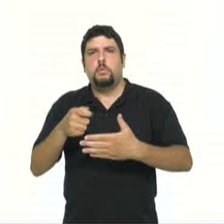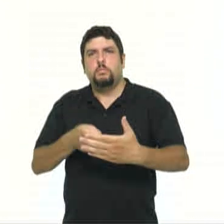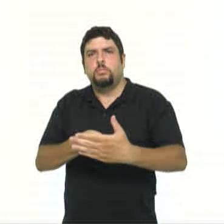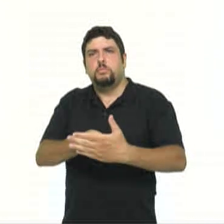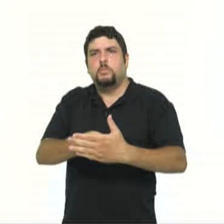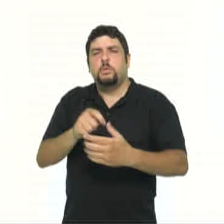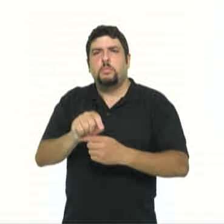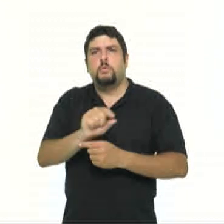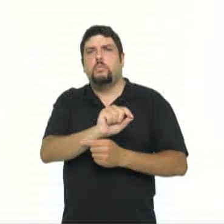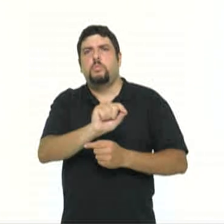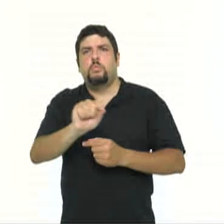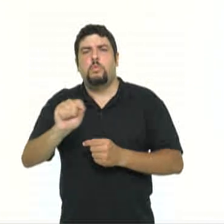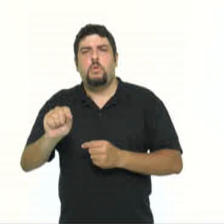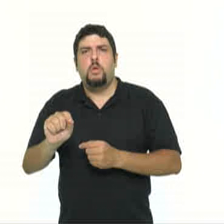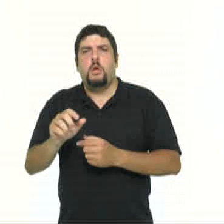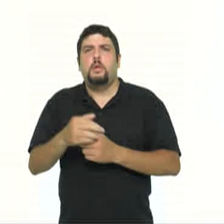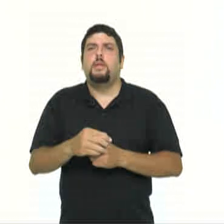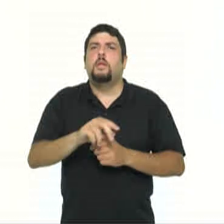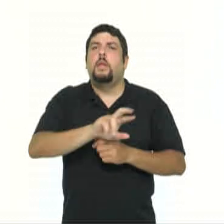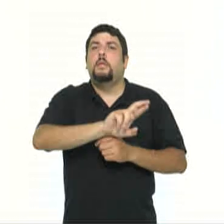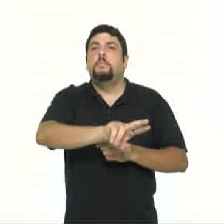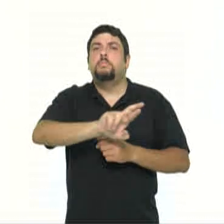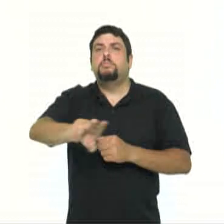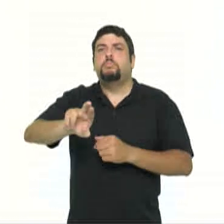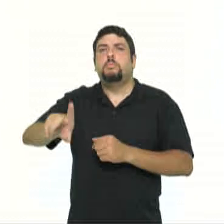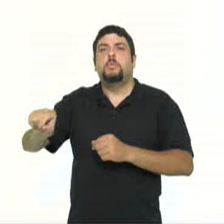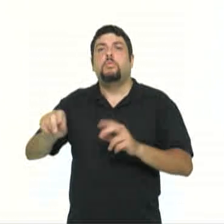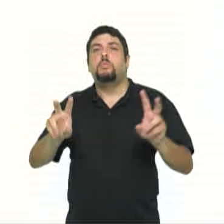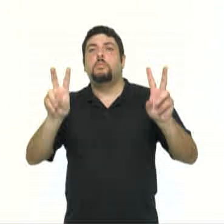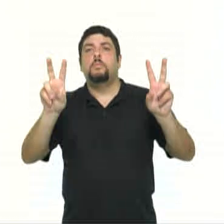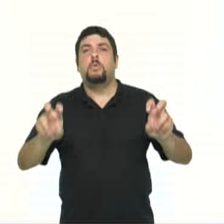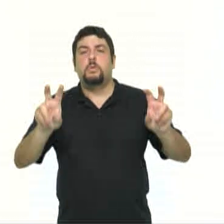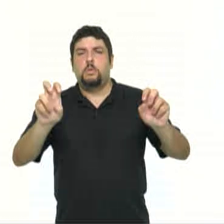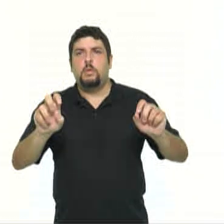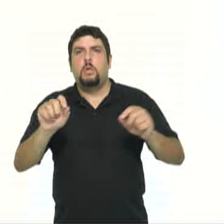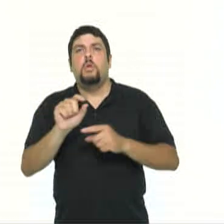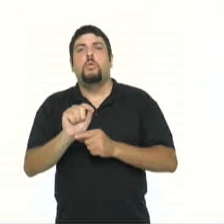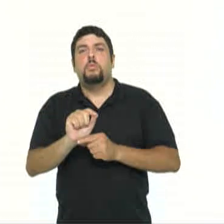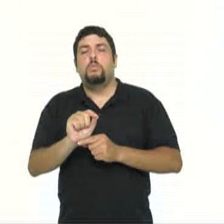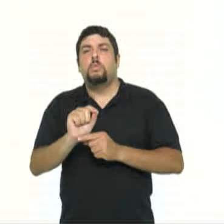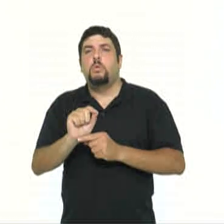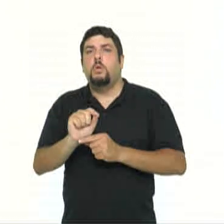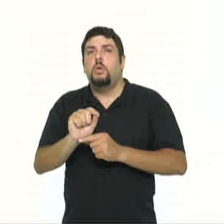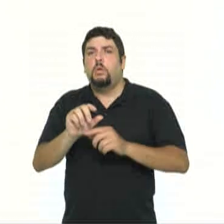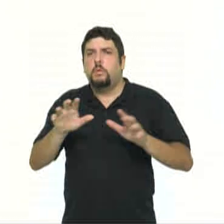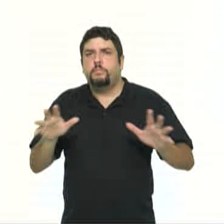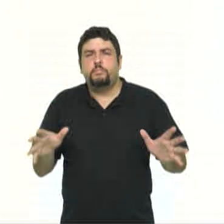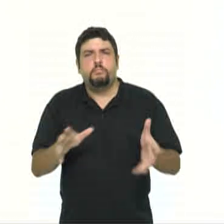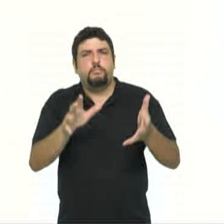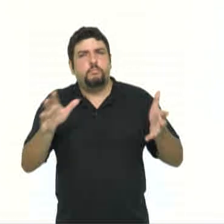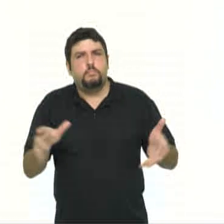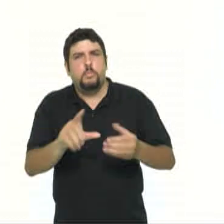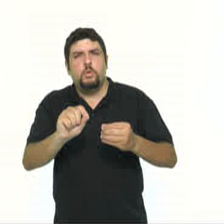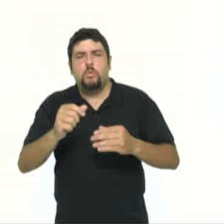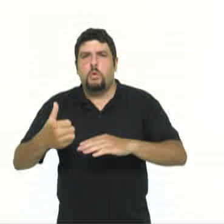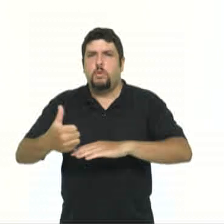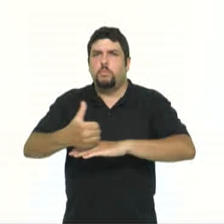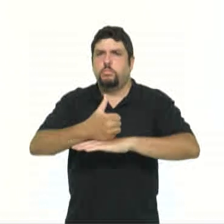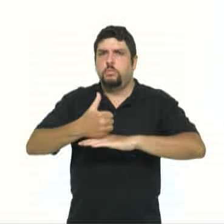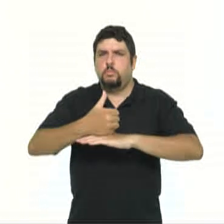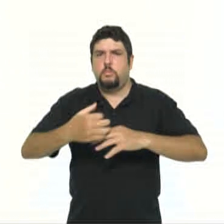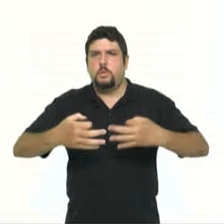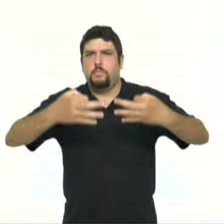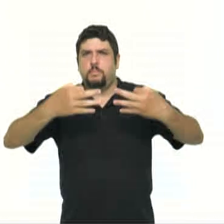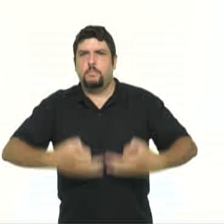os demiurgos indiferentes à problemática abordada, com o fito de incentivá-los a profissionalizarem